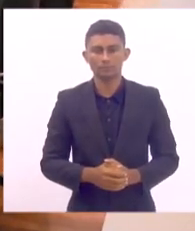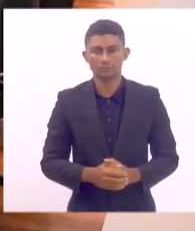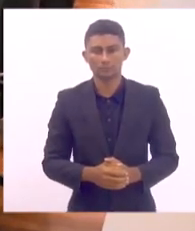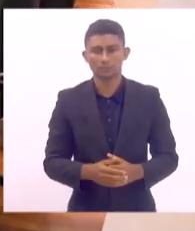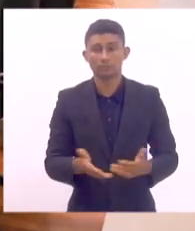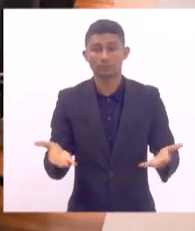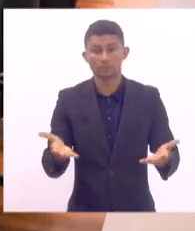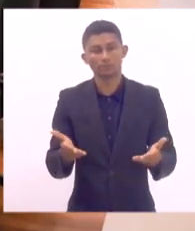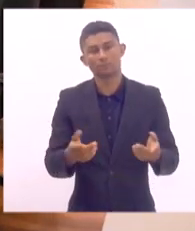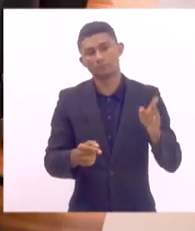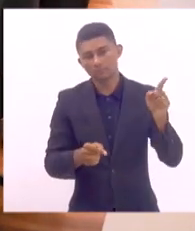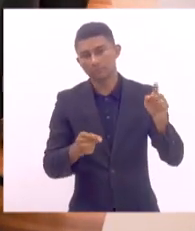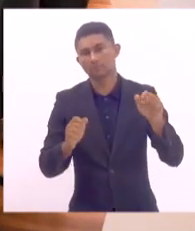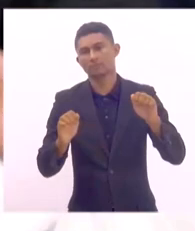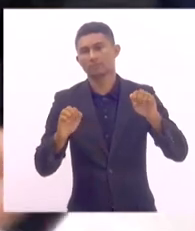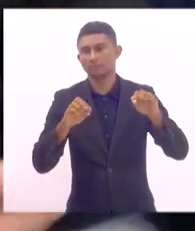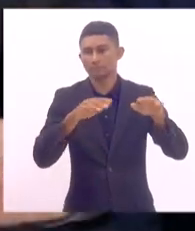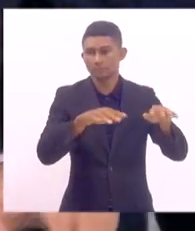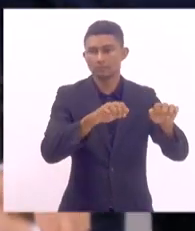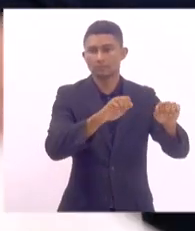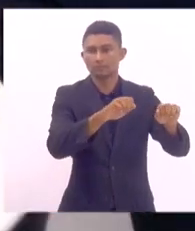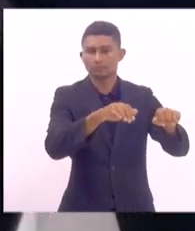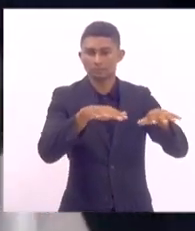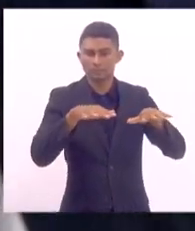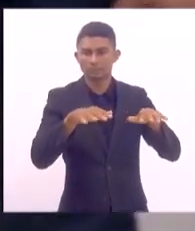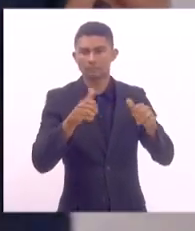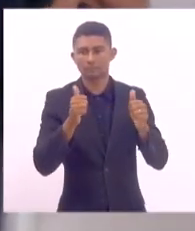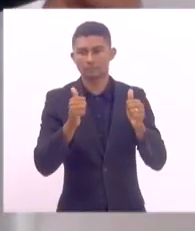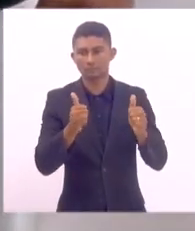o plenário. Vamos à votação.